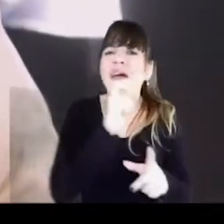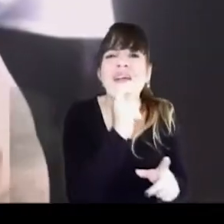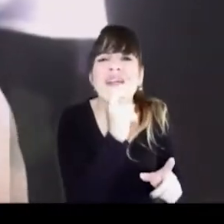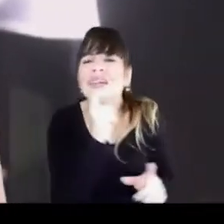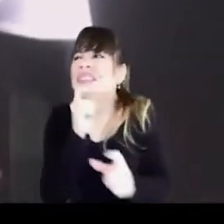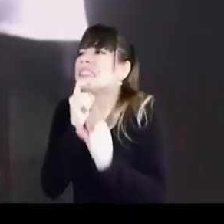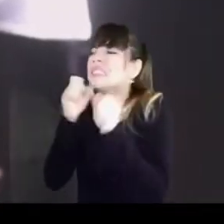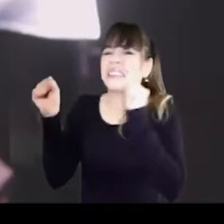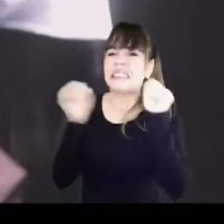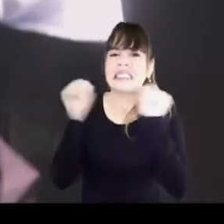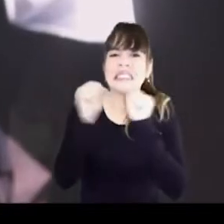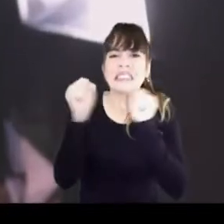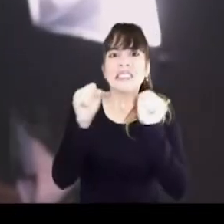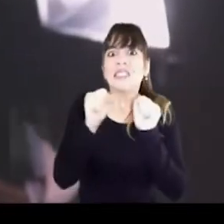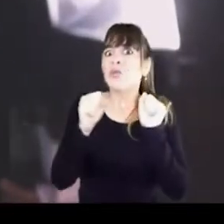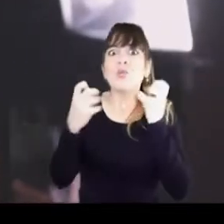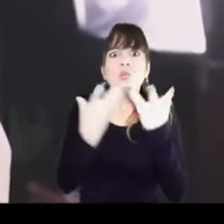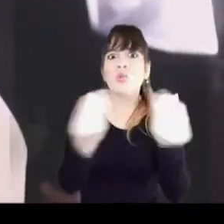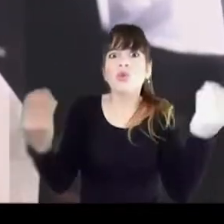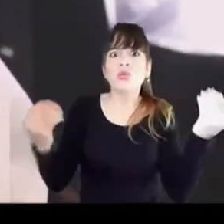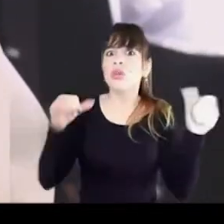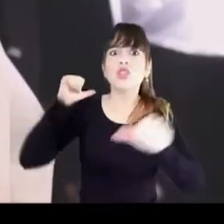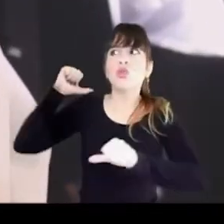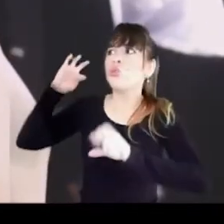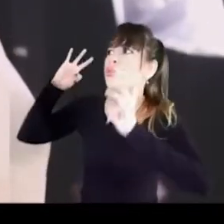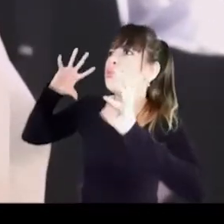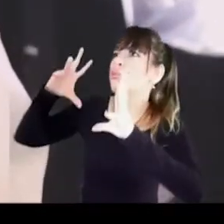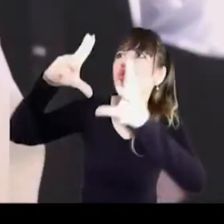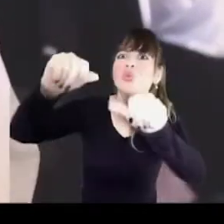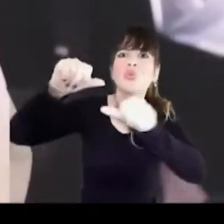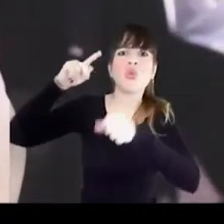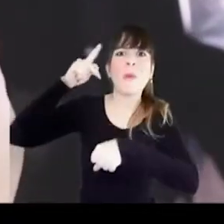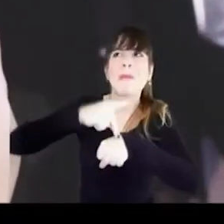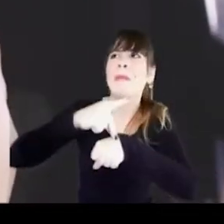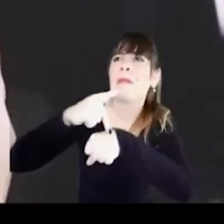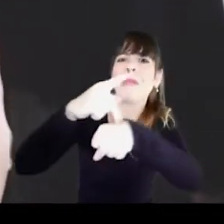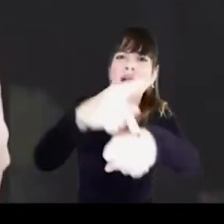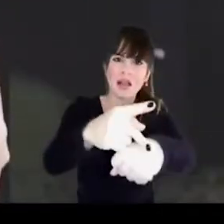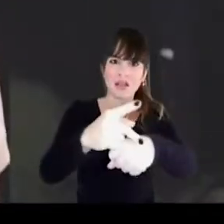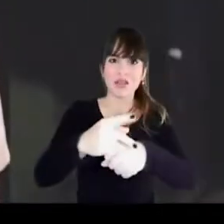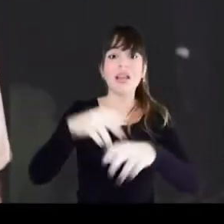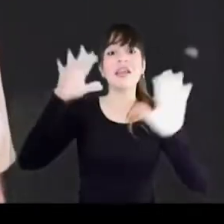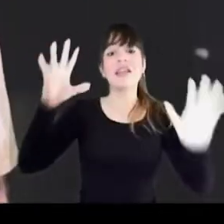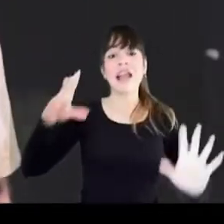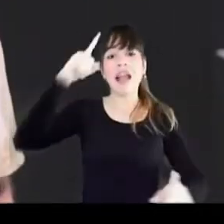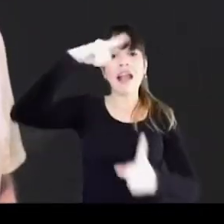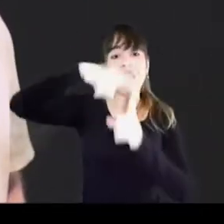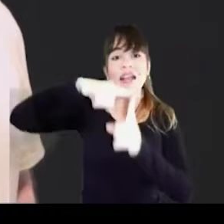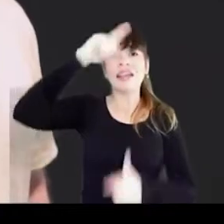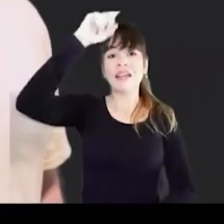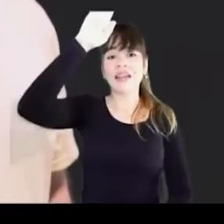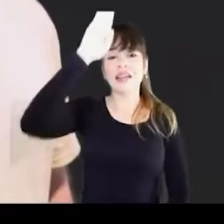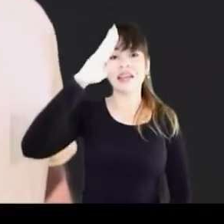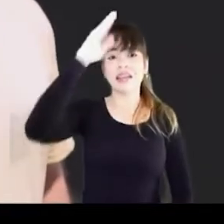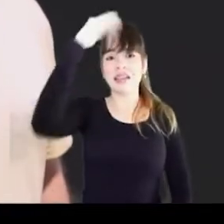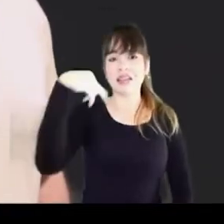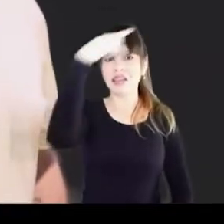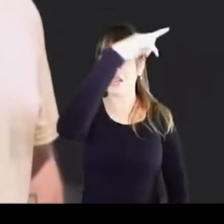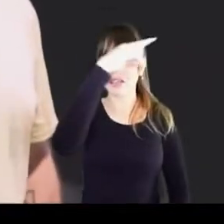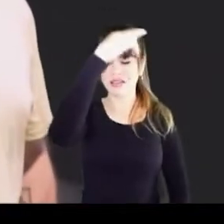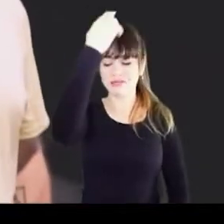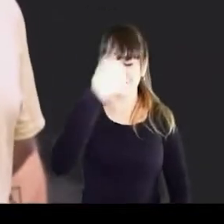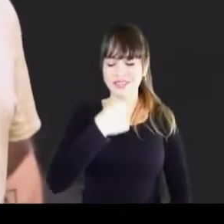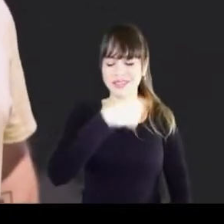era tanto que infelizes caminhantes foram transformados em pedra que a igreja apenas benzeu